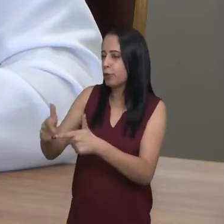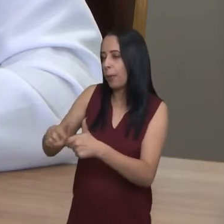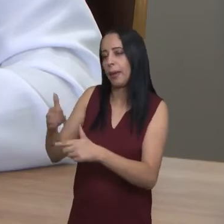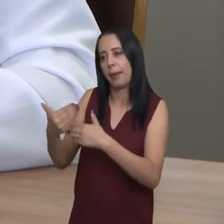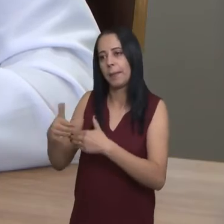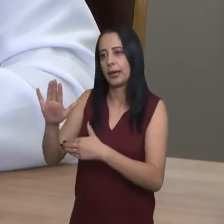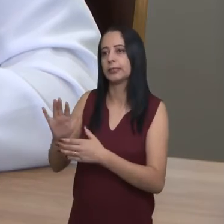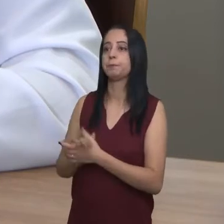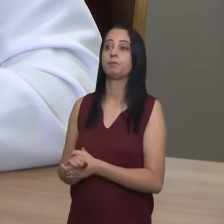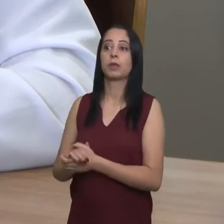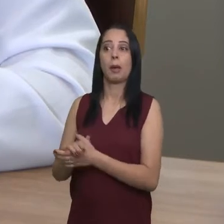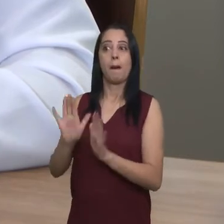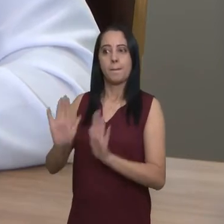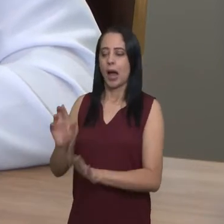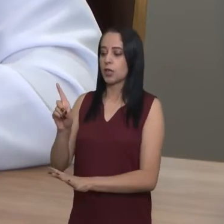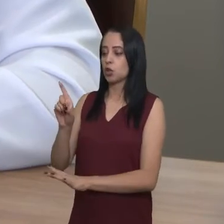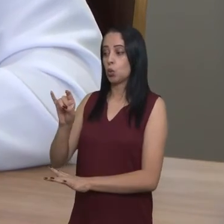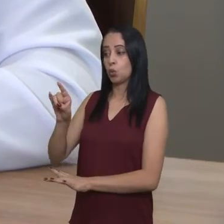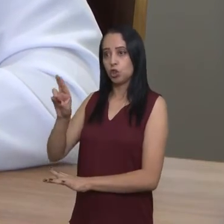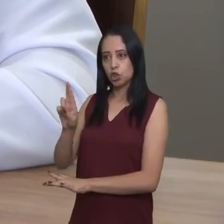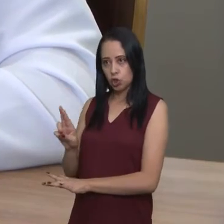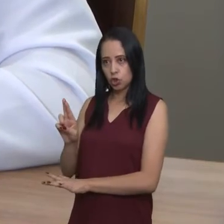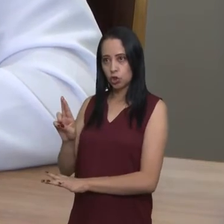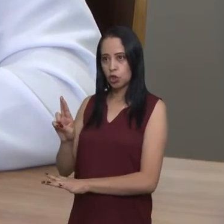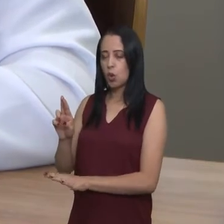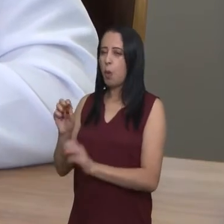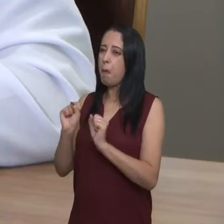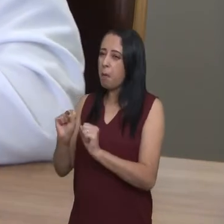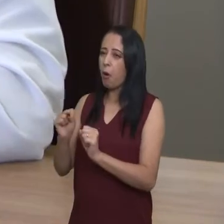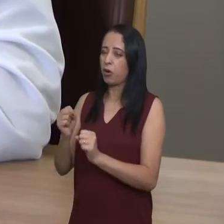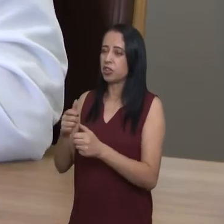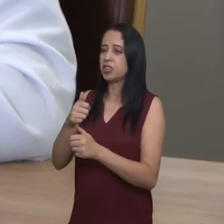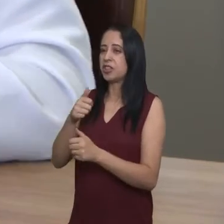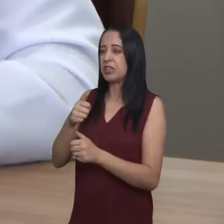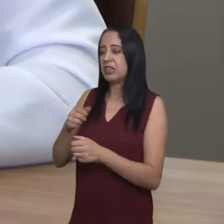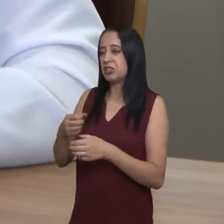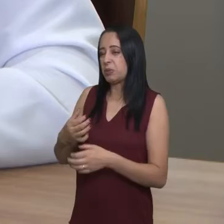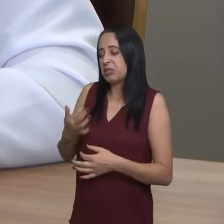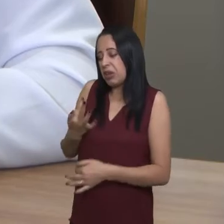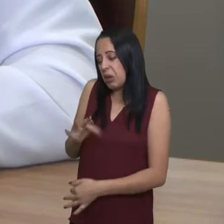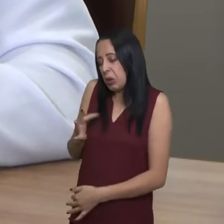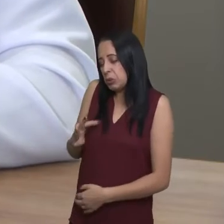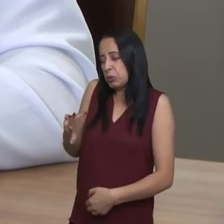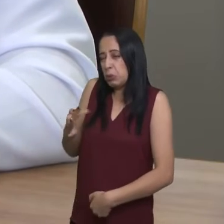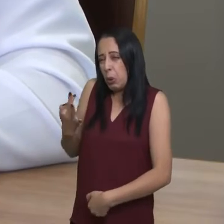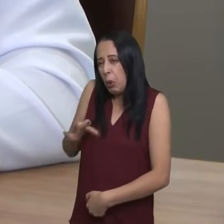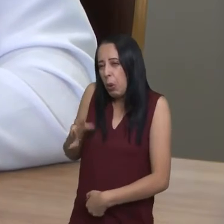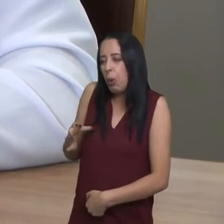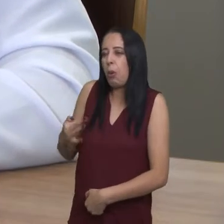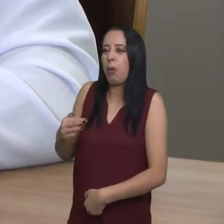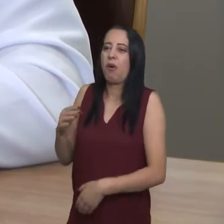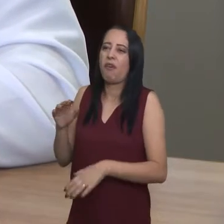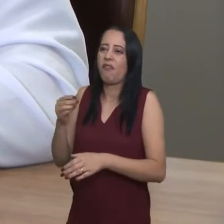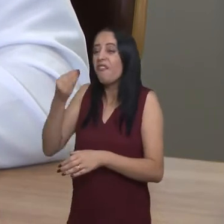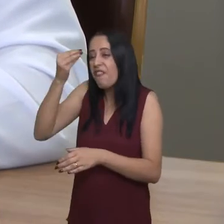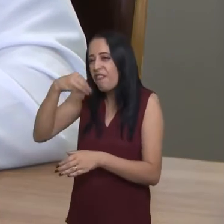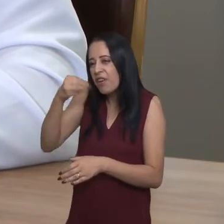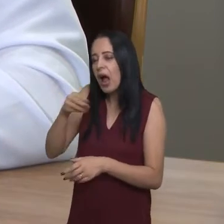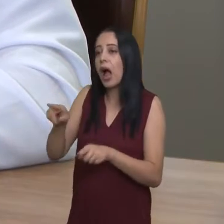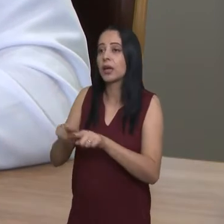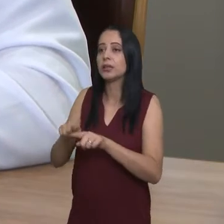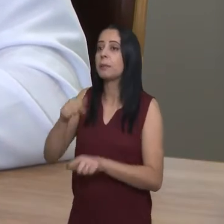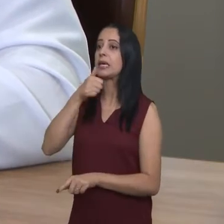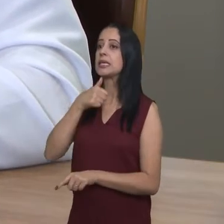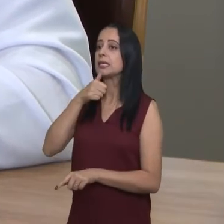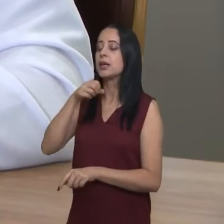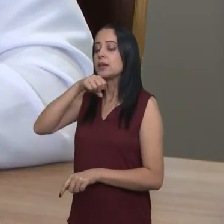pouco de cólica e nos primeiros meses, por volta de uns 3 meses, 3 ciclos, né? Você pode perceber um pouquinho mais de cólica, um pouquinho mais de